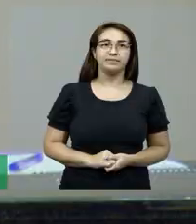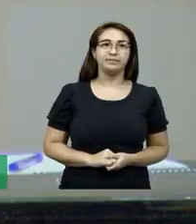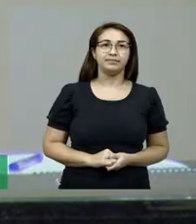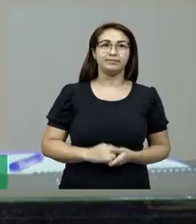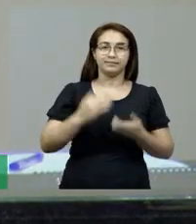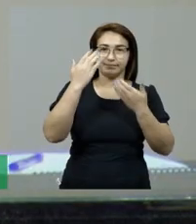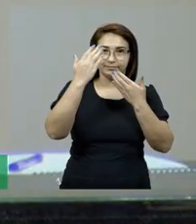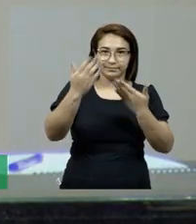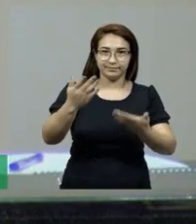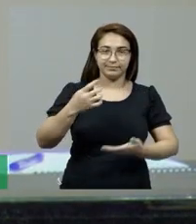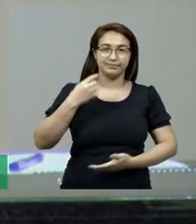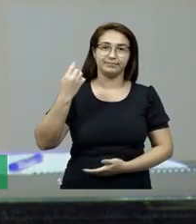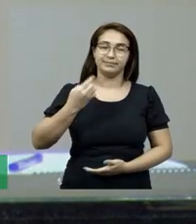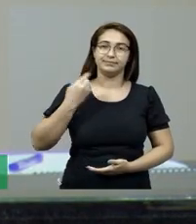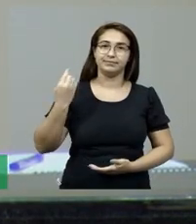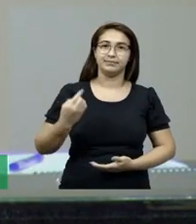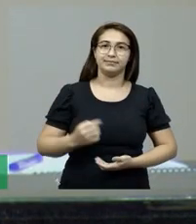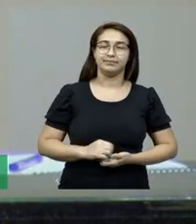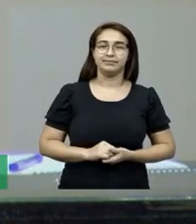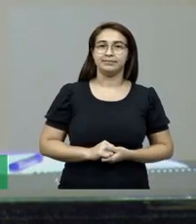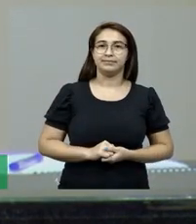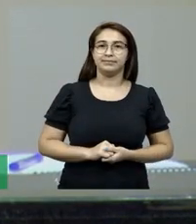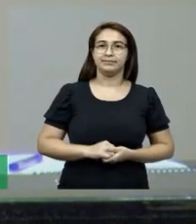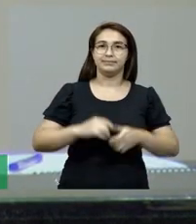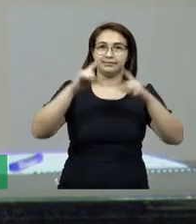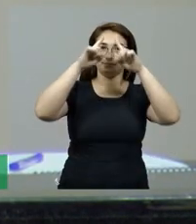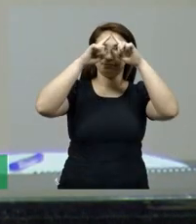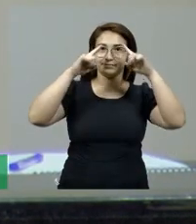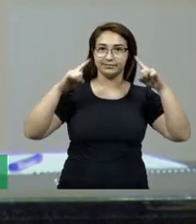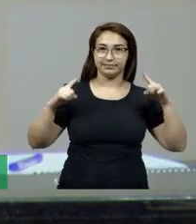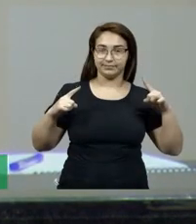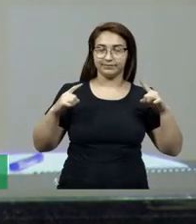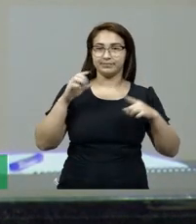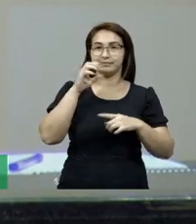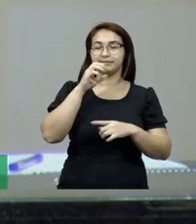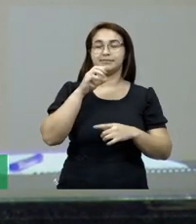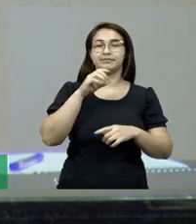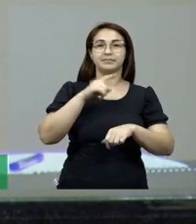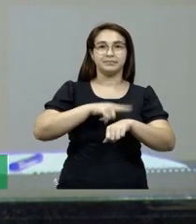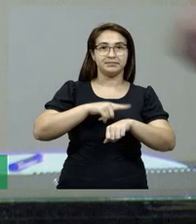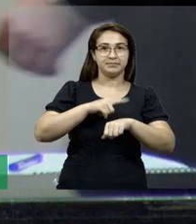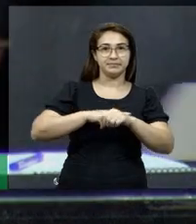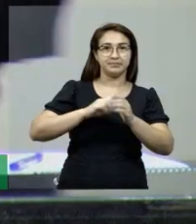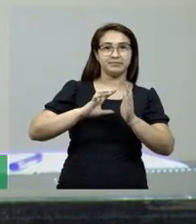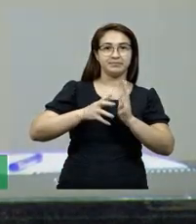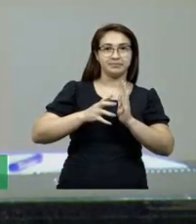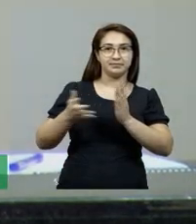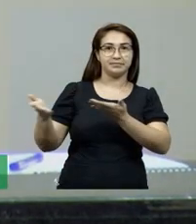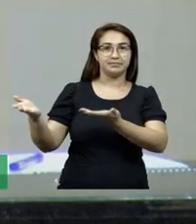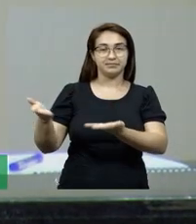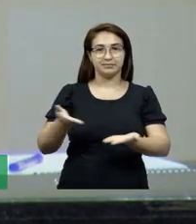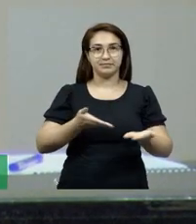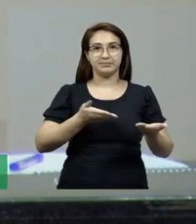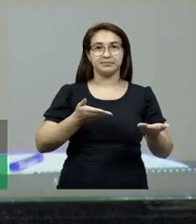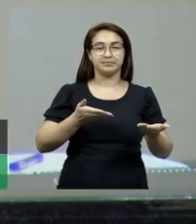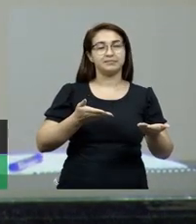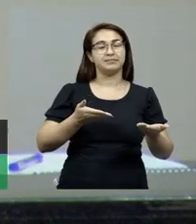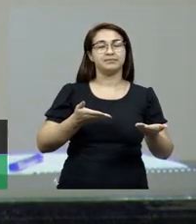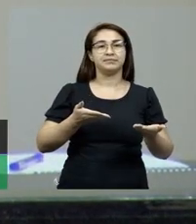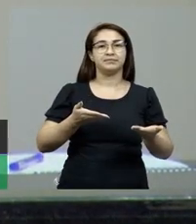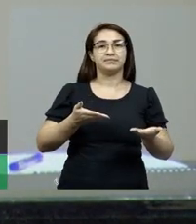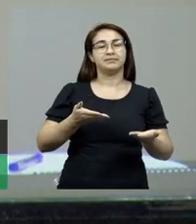Obrigado, deputado Neudir Sareta. Ainda no horário dos partidos políticos, próximo